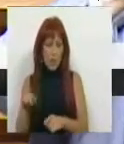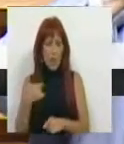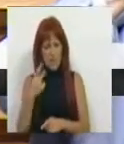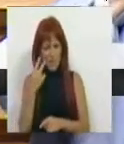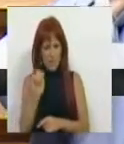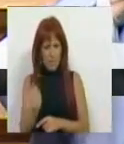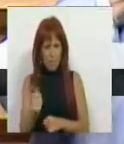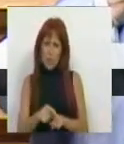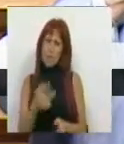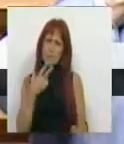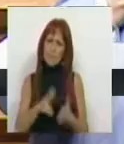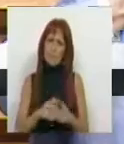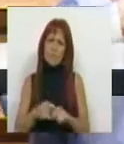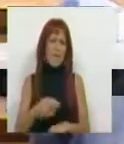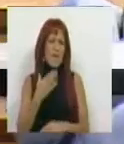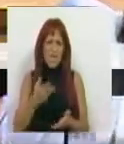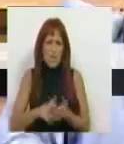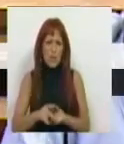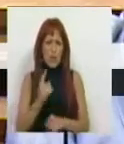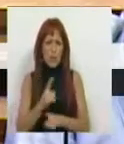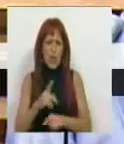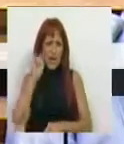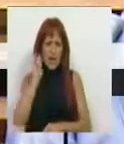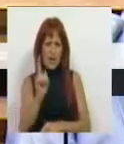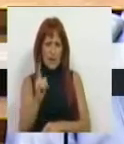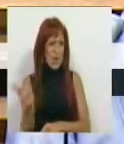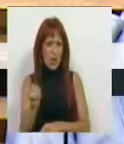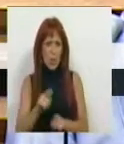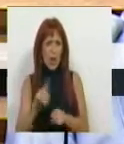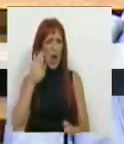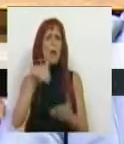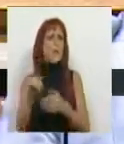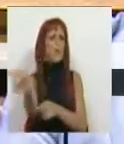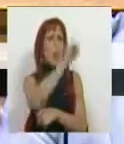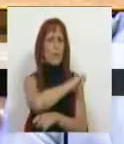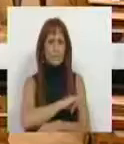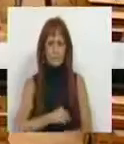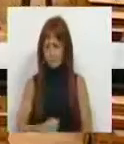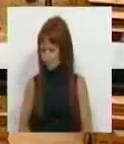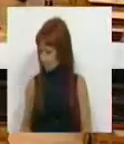formos ver bem, são, na verdade, a verdadeira causa da crise e não a sua consequência. Muito obrigada.